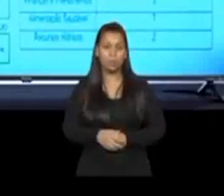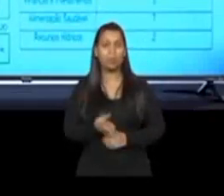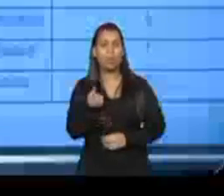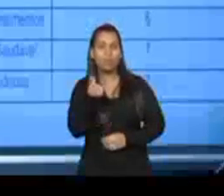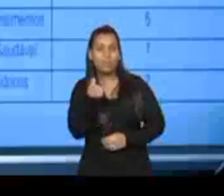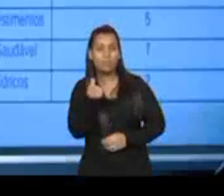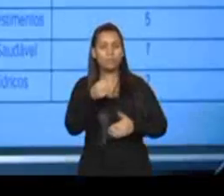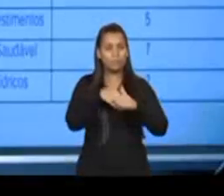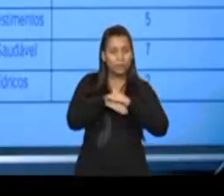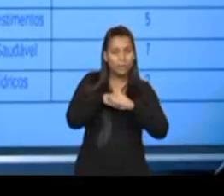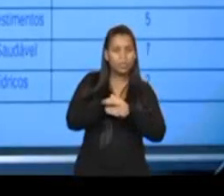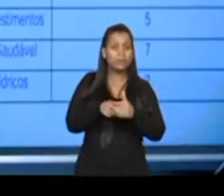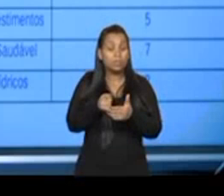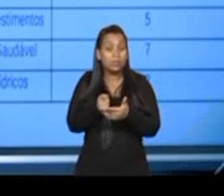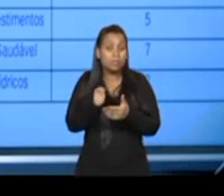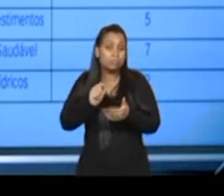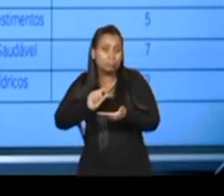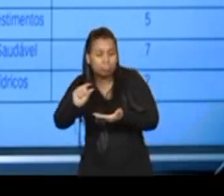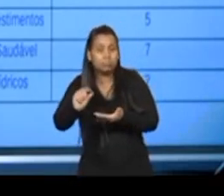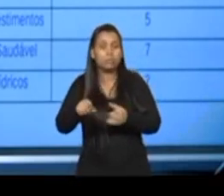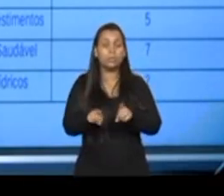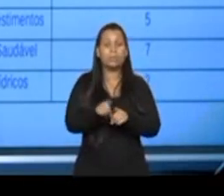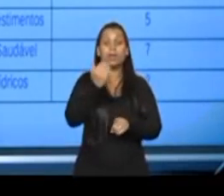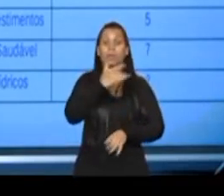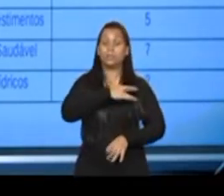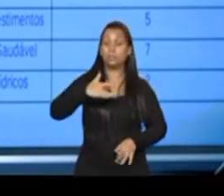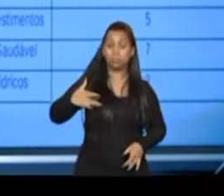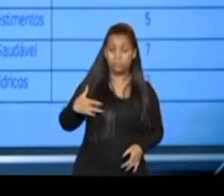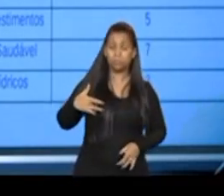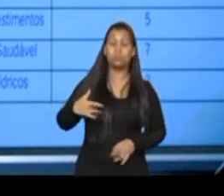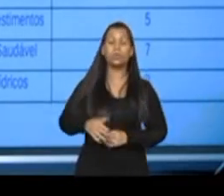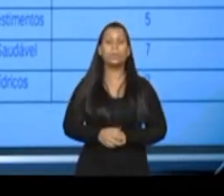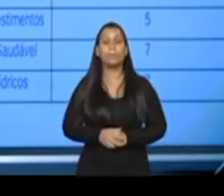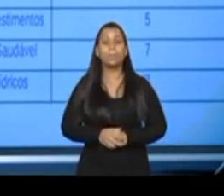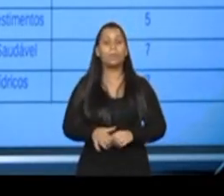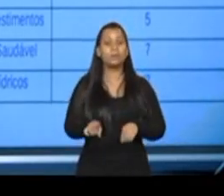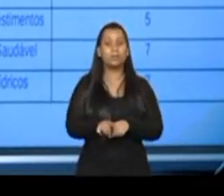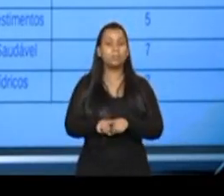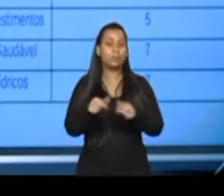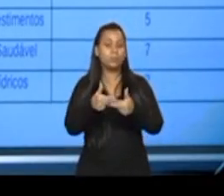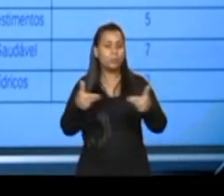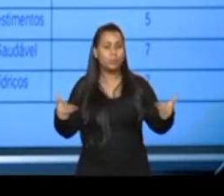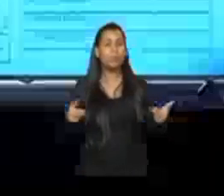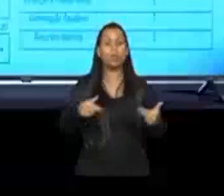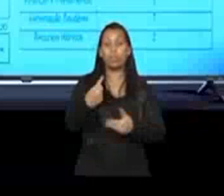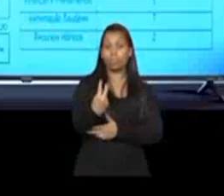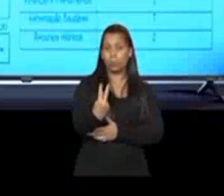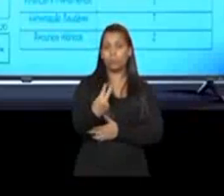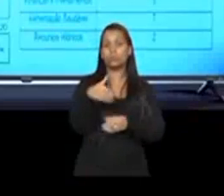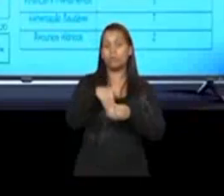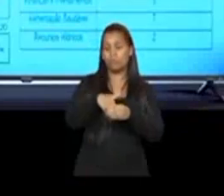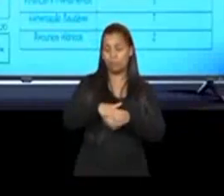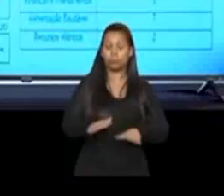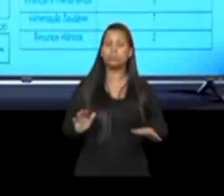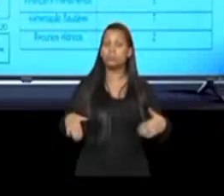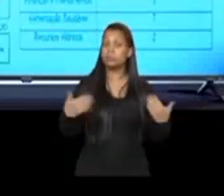investimentos teve 5 votos, alimentação saudável 7 votos e recursos hídricos 2 votos. Portanto,